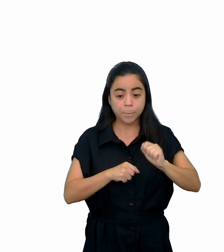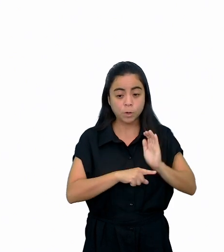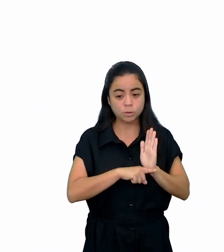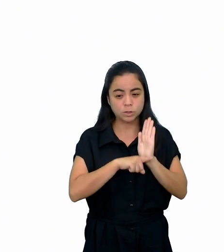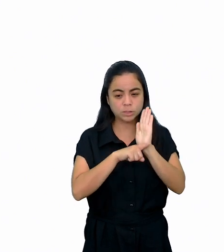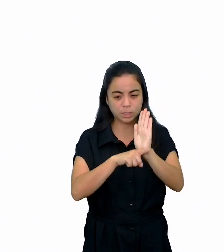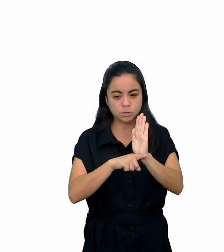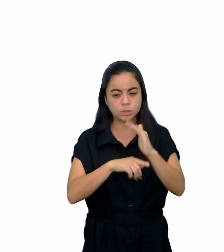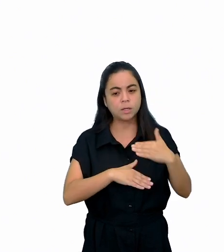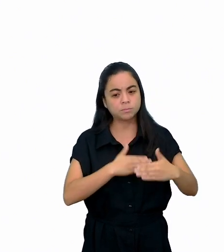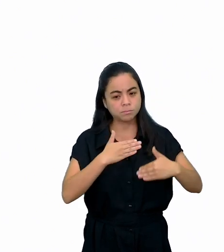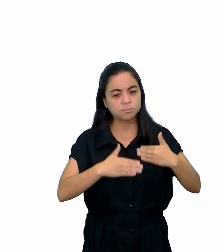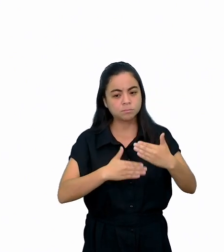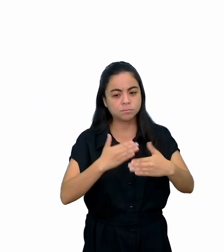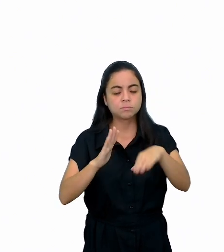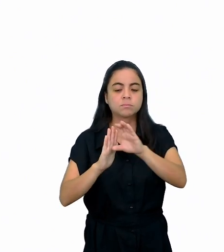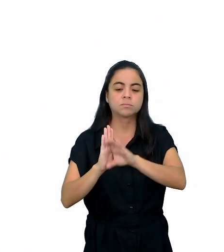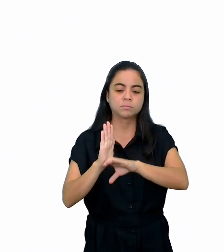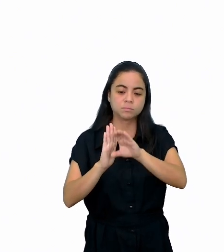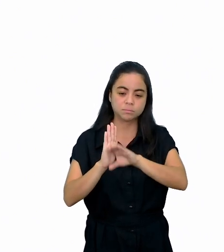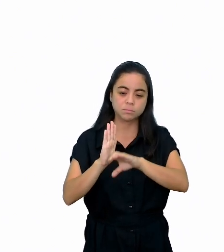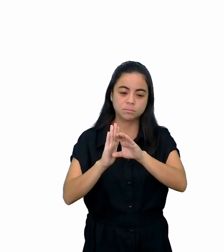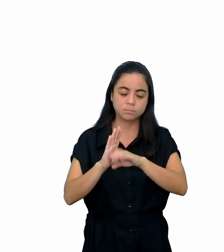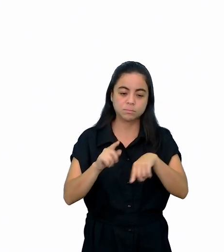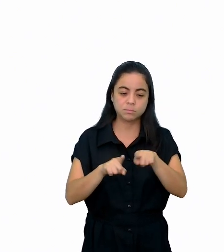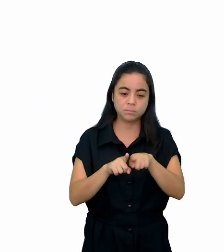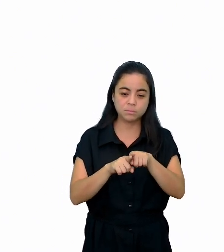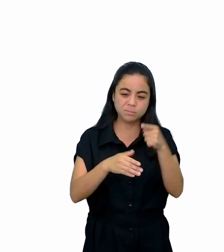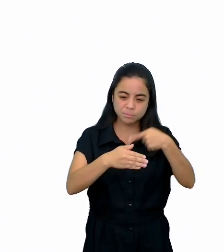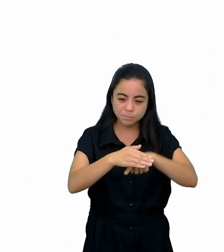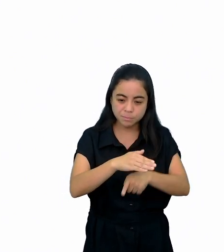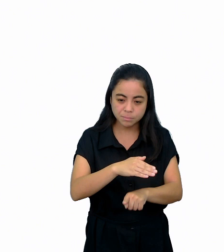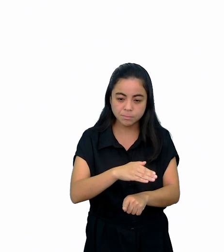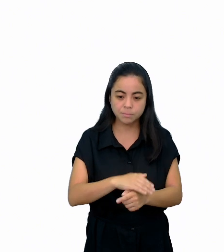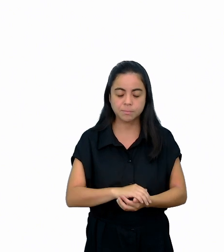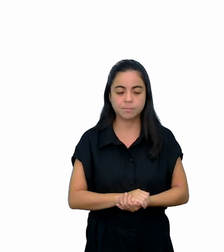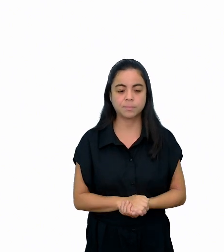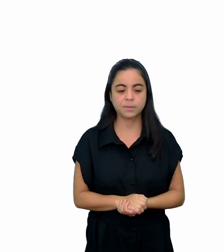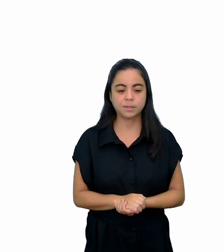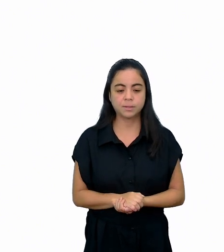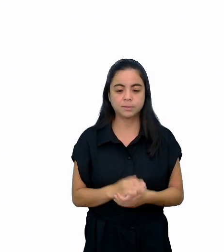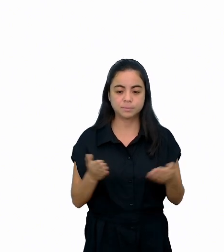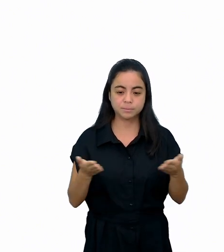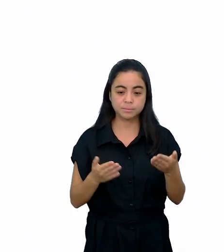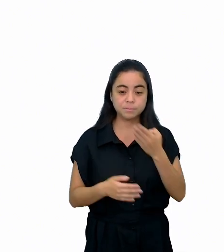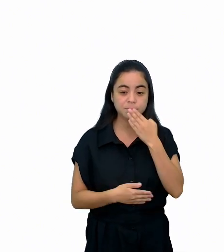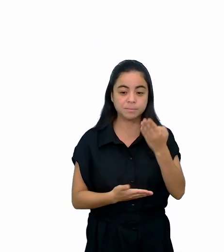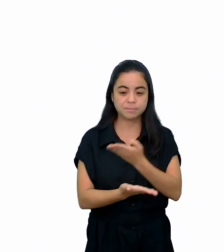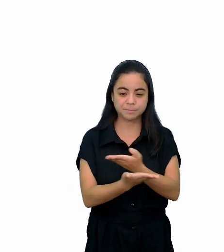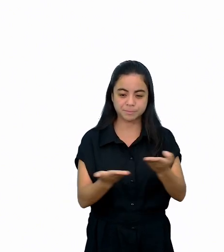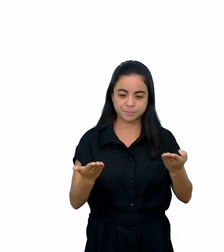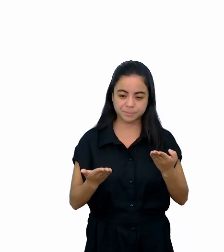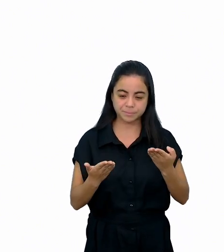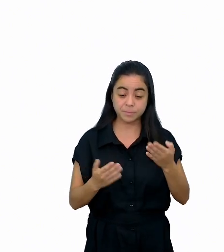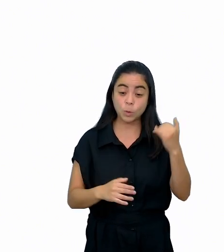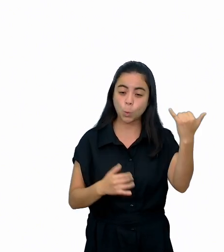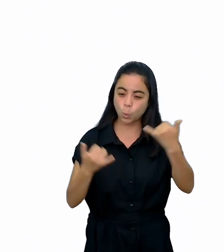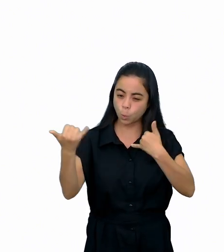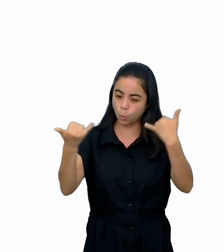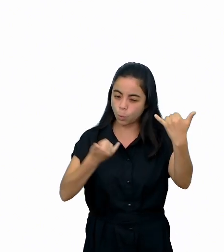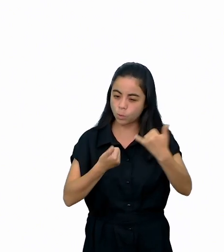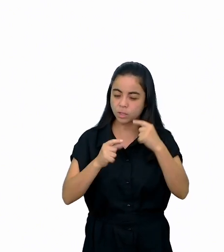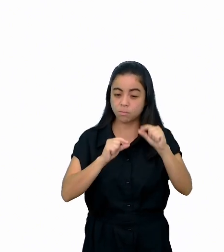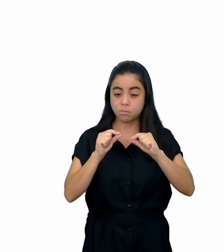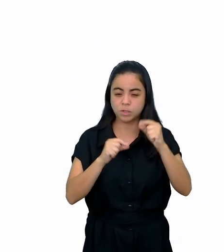nesse desenvolvimento curricular, nessa recuperação, certo? Agora a gente pede que vocês contem aí o que vocês acharam da